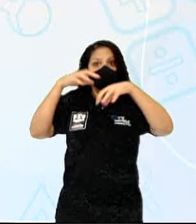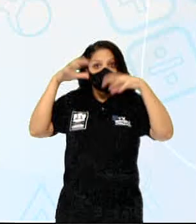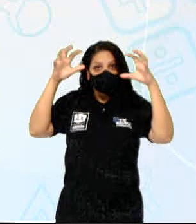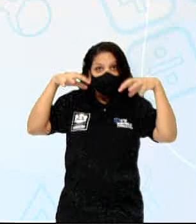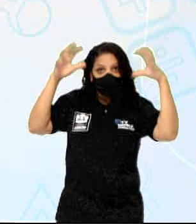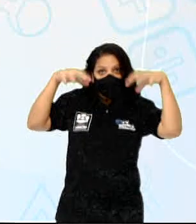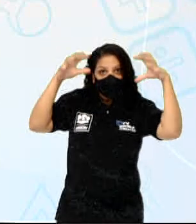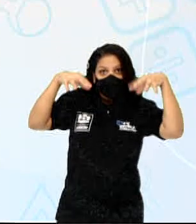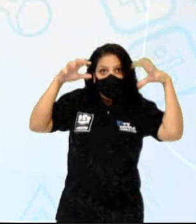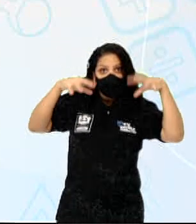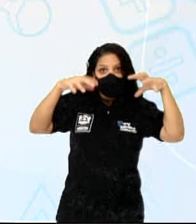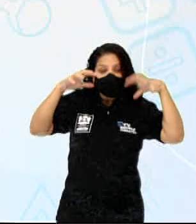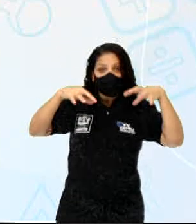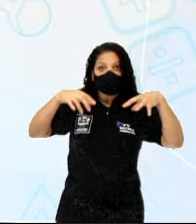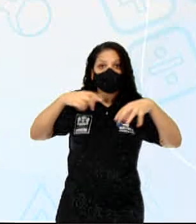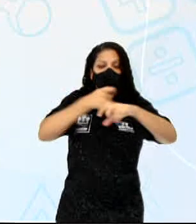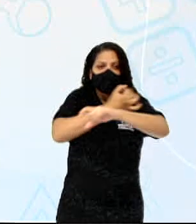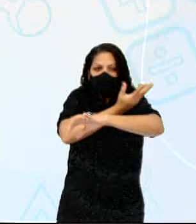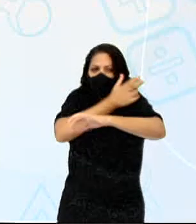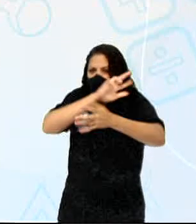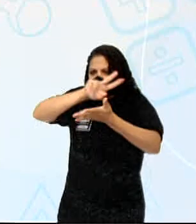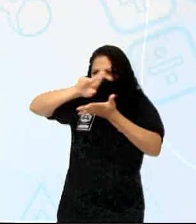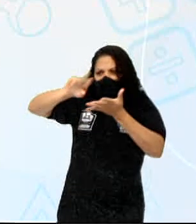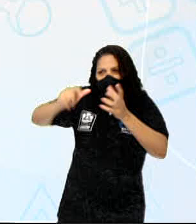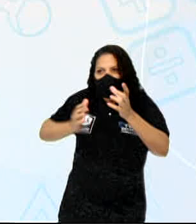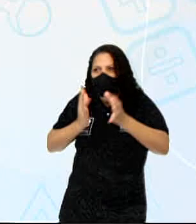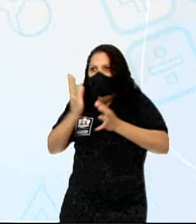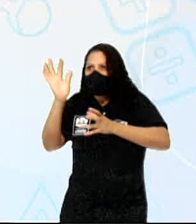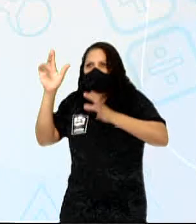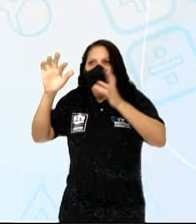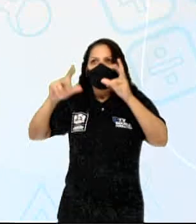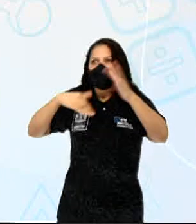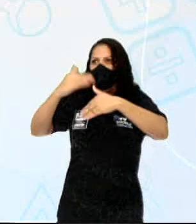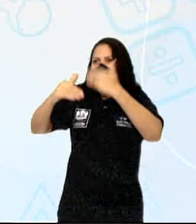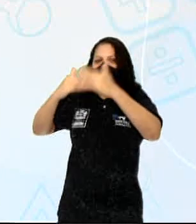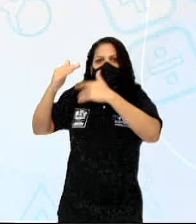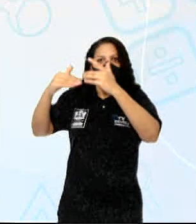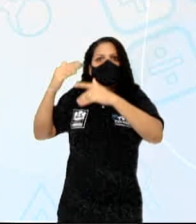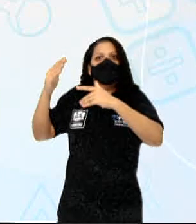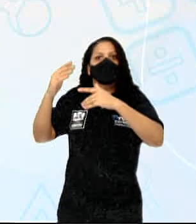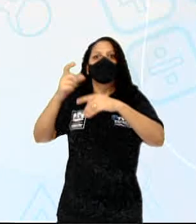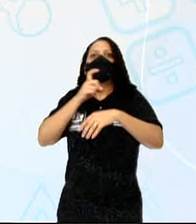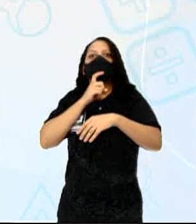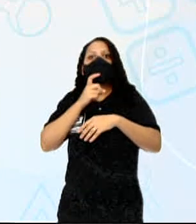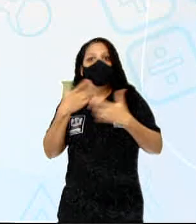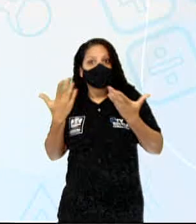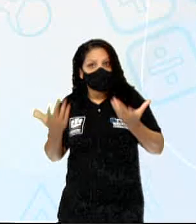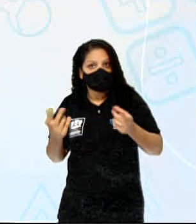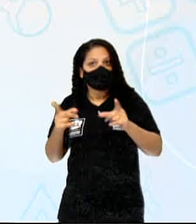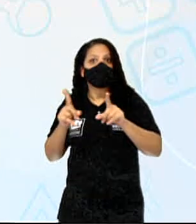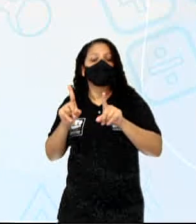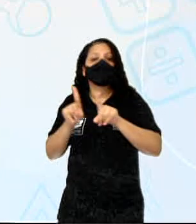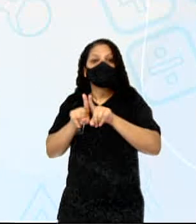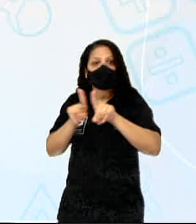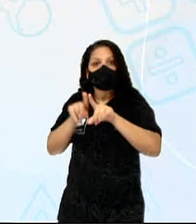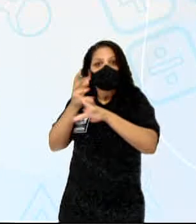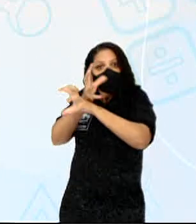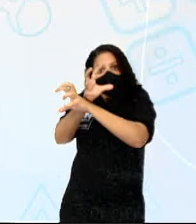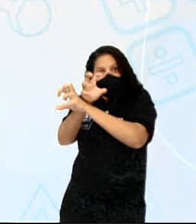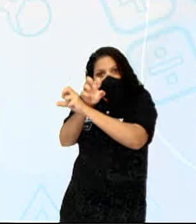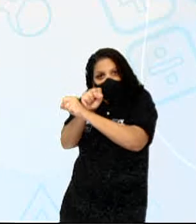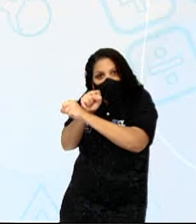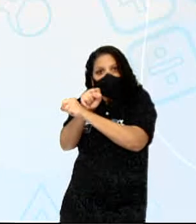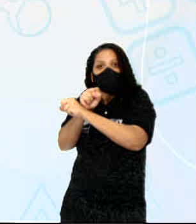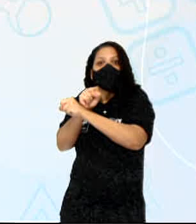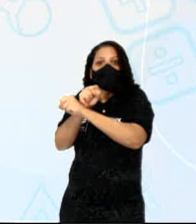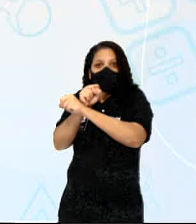reproduz. Já no período da seca ele tenta sobreviver. E olha que linda a paisagem. Você dá para perceber que isso não pode ser uma floresta. Mas não